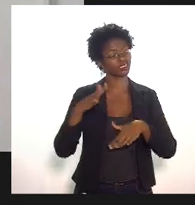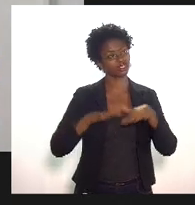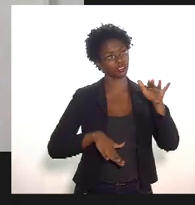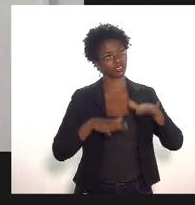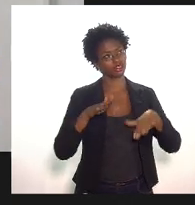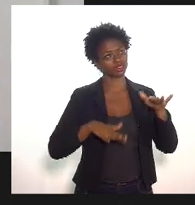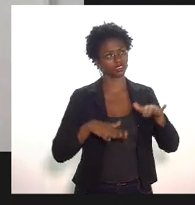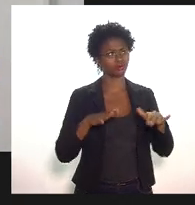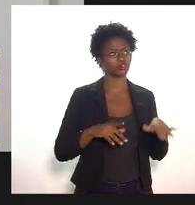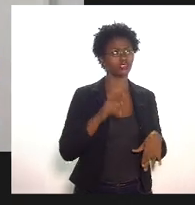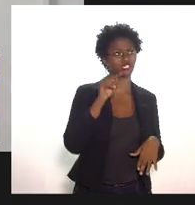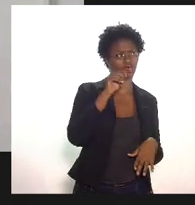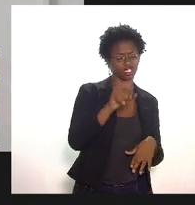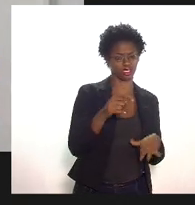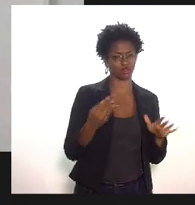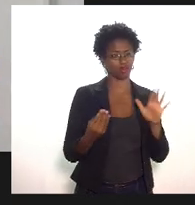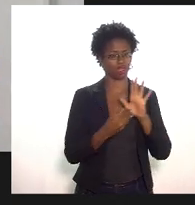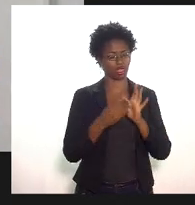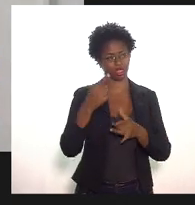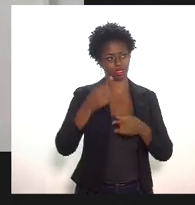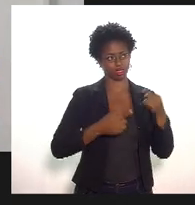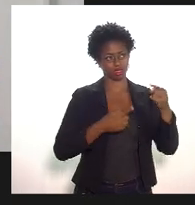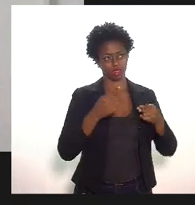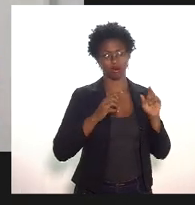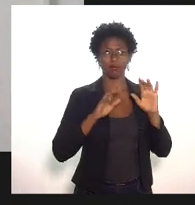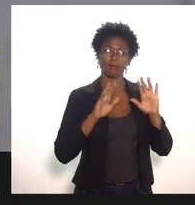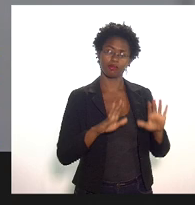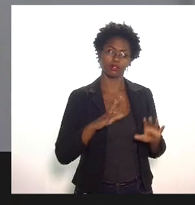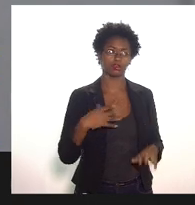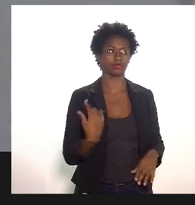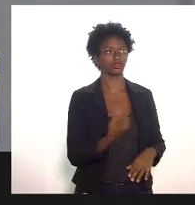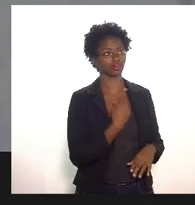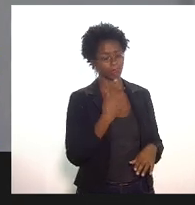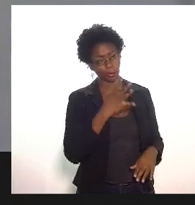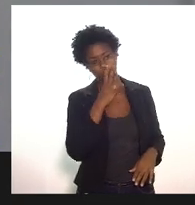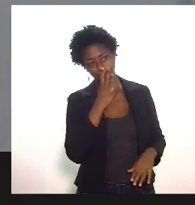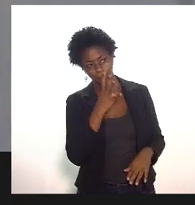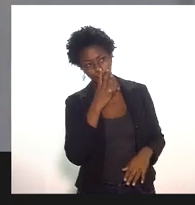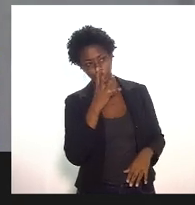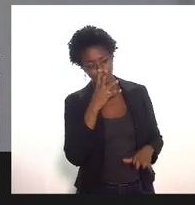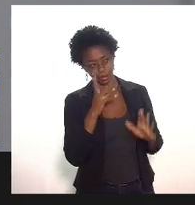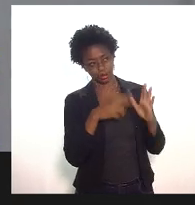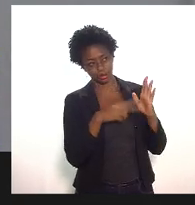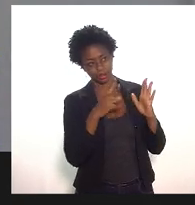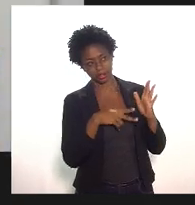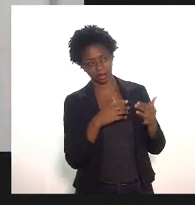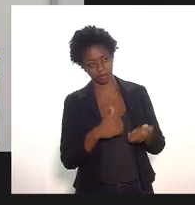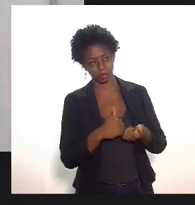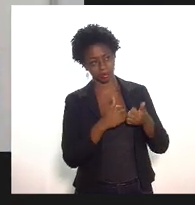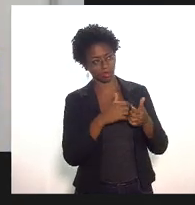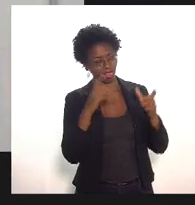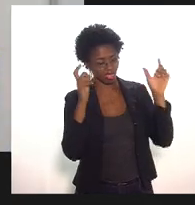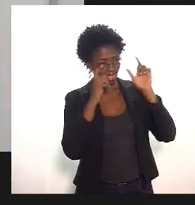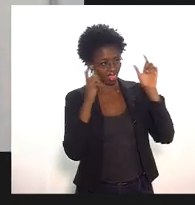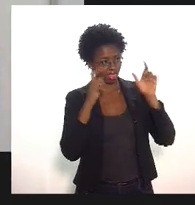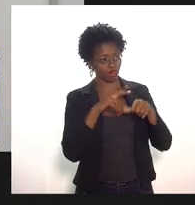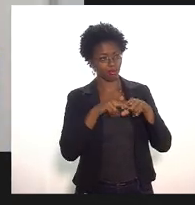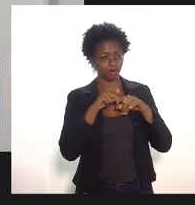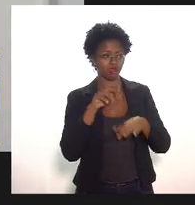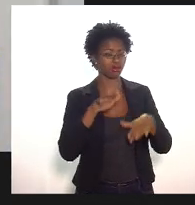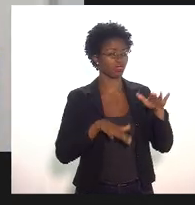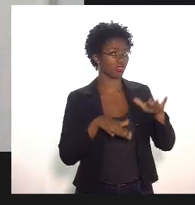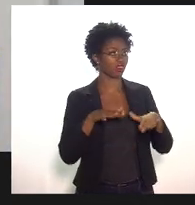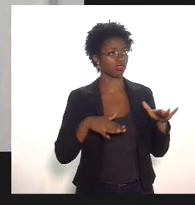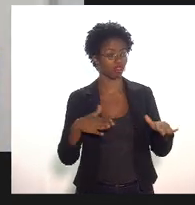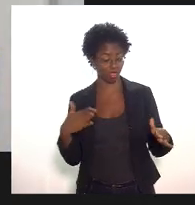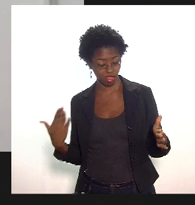dele ser colocado em pauta, mas que nós acompanhássemos, né, que ficássemos atentos, porque a qualquer momento poderia